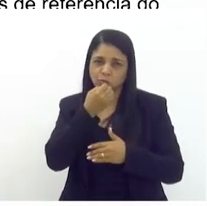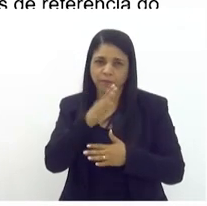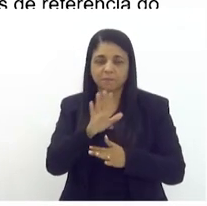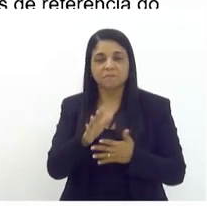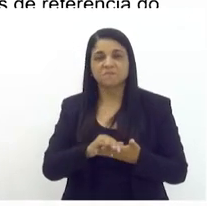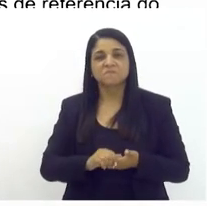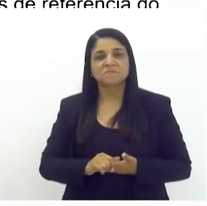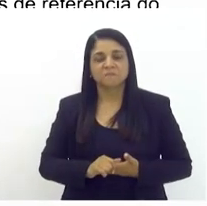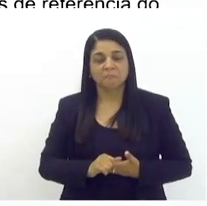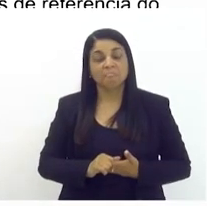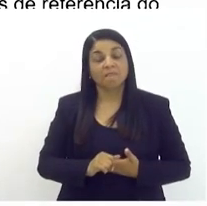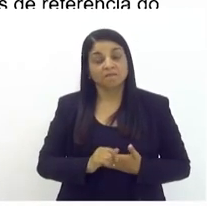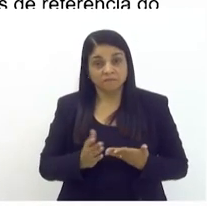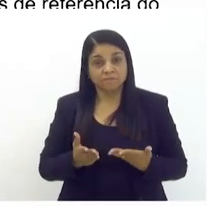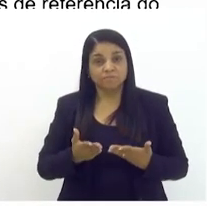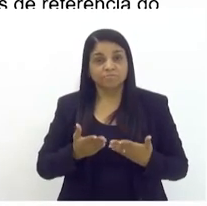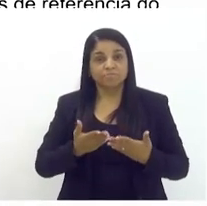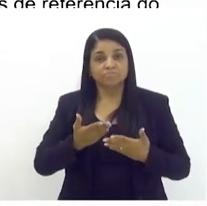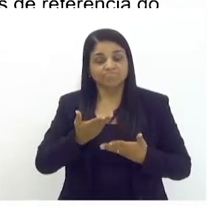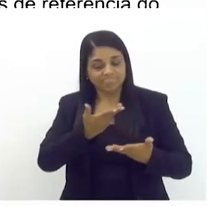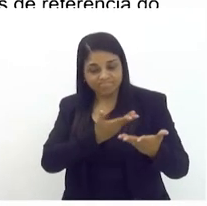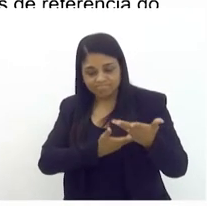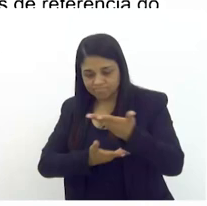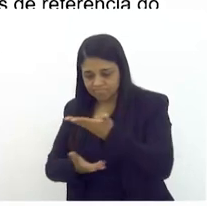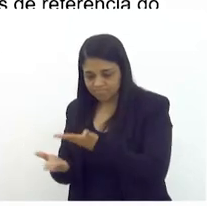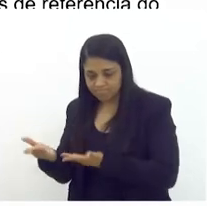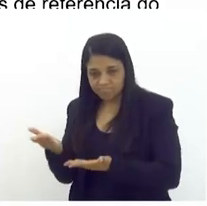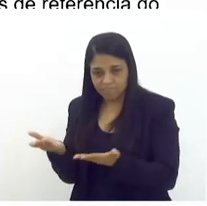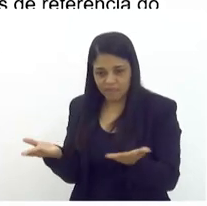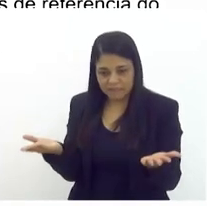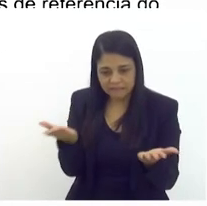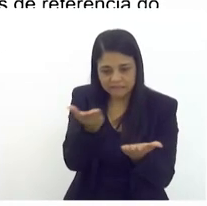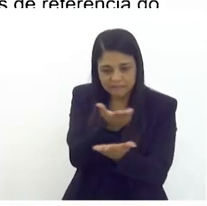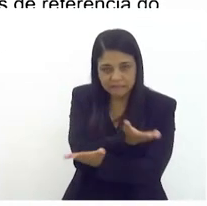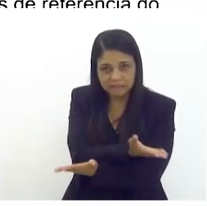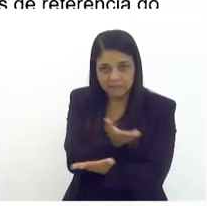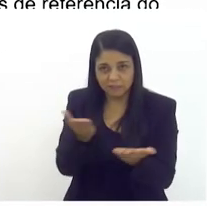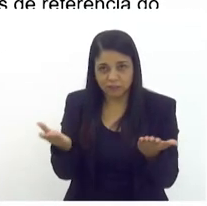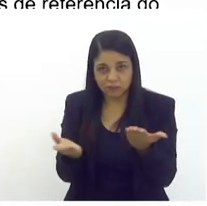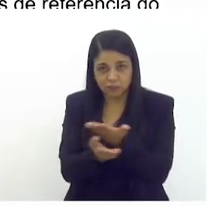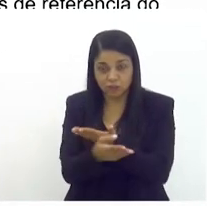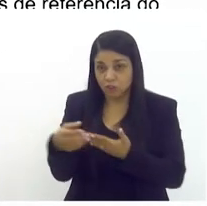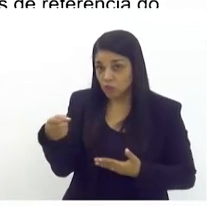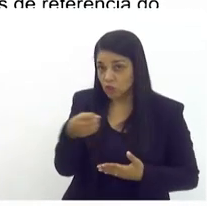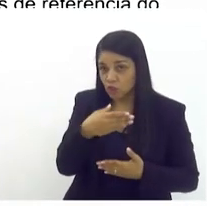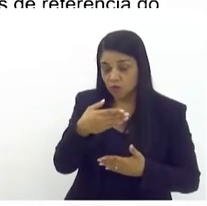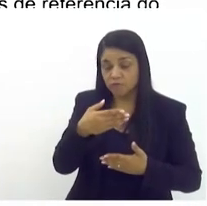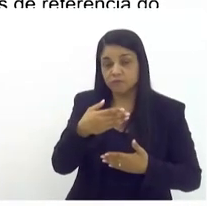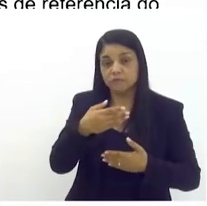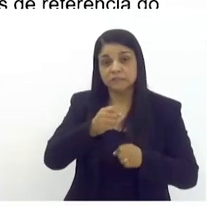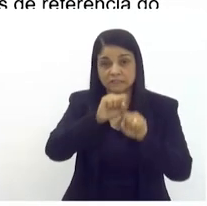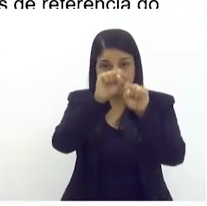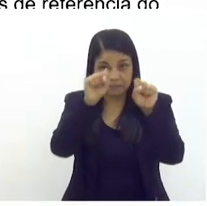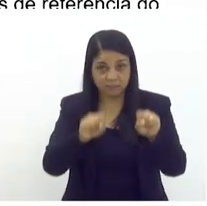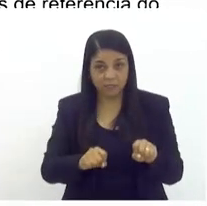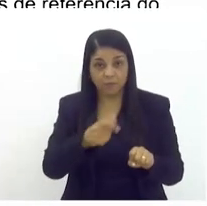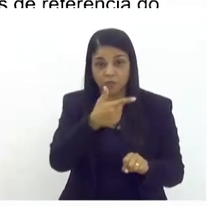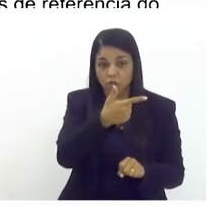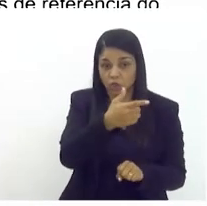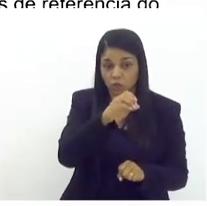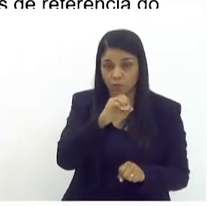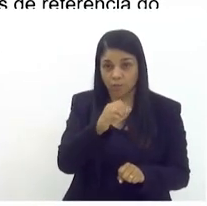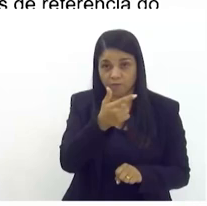bom a transição que o novo sistema começa em 2026 Marco Zero